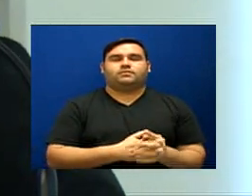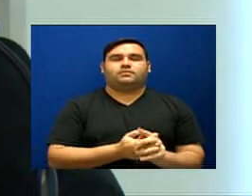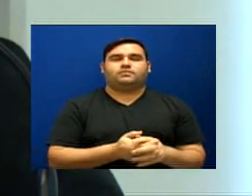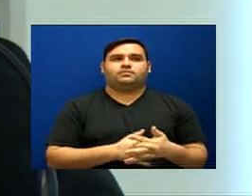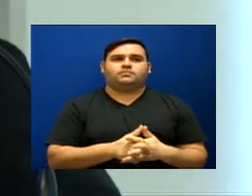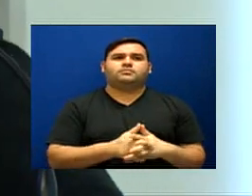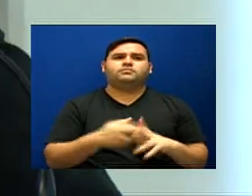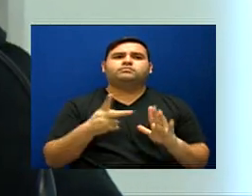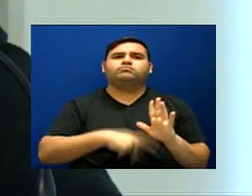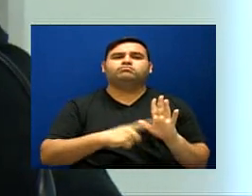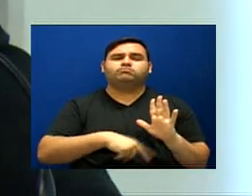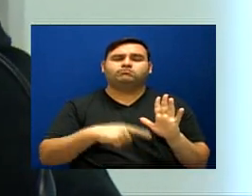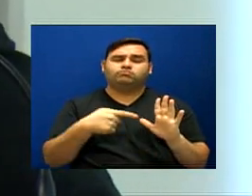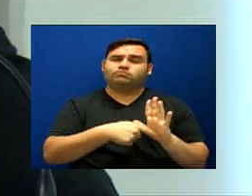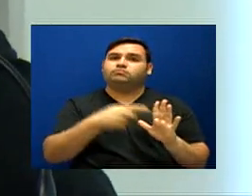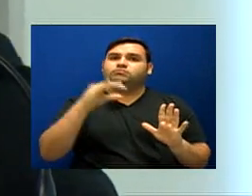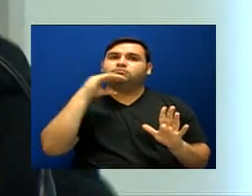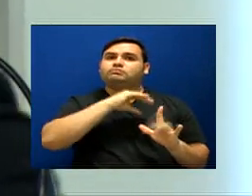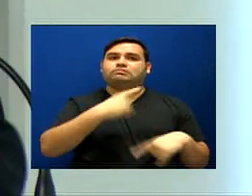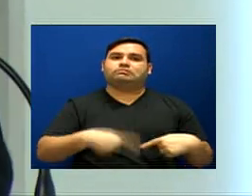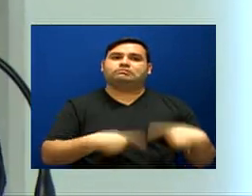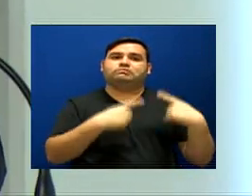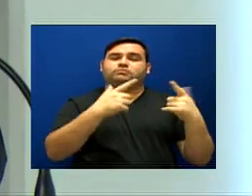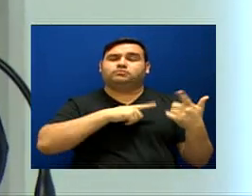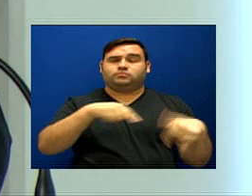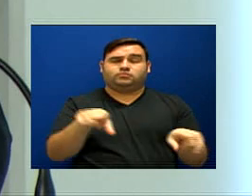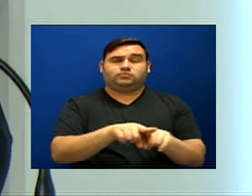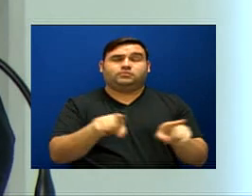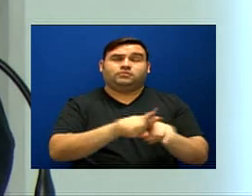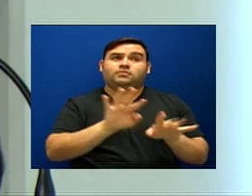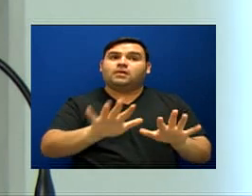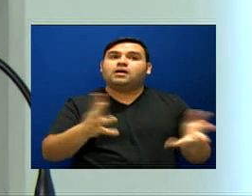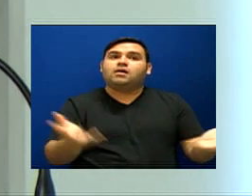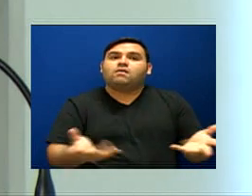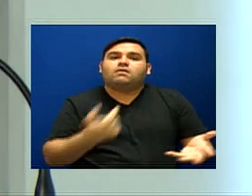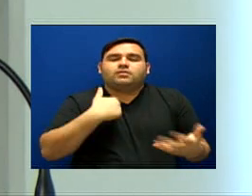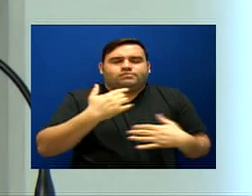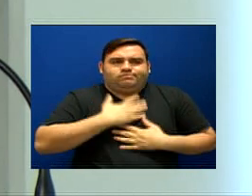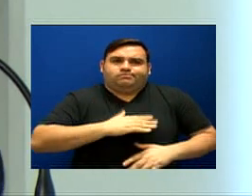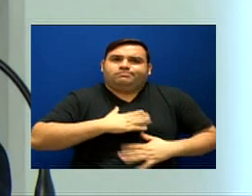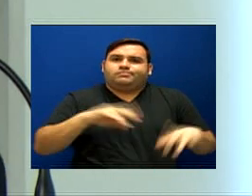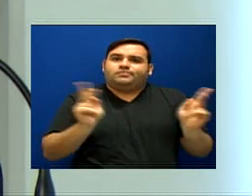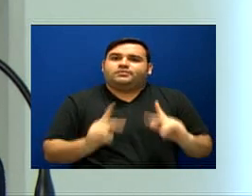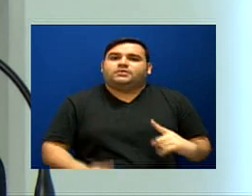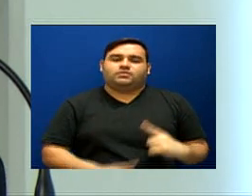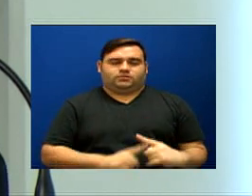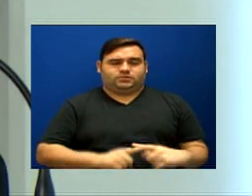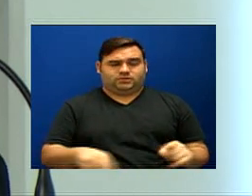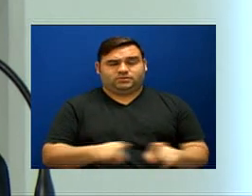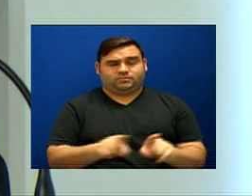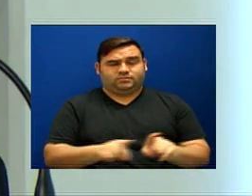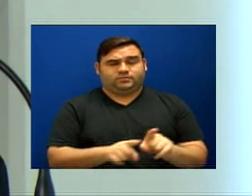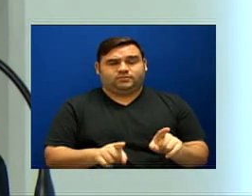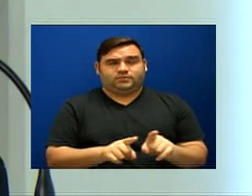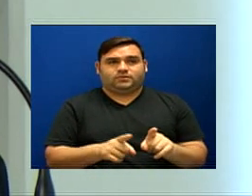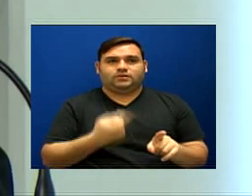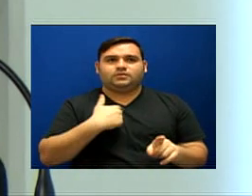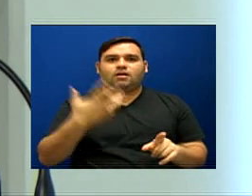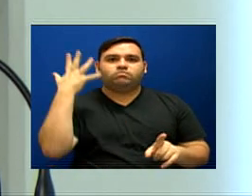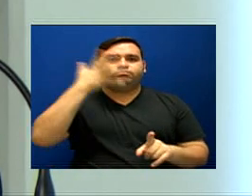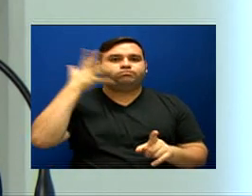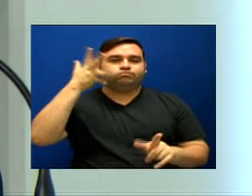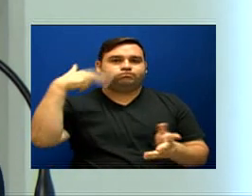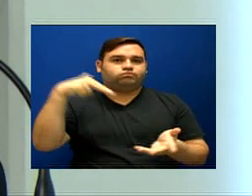e é um projeto realmente polêmico, mas eu estou assim muito tranquilo e até fiz questão de fazer uso